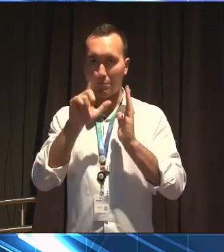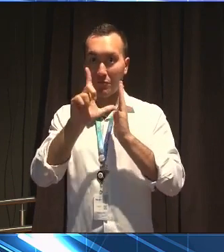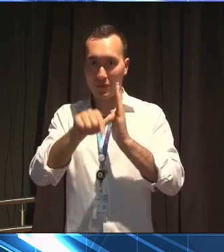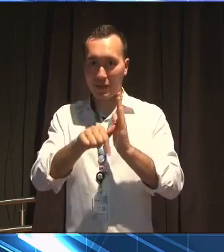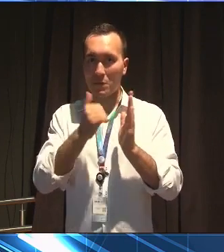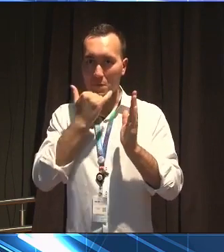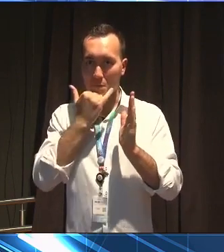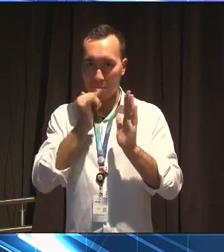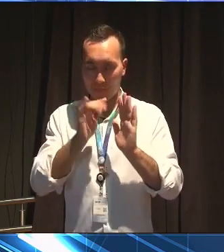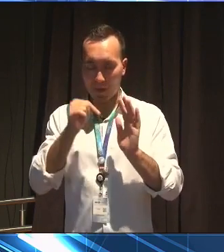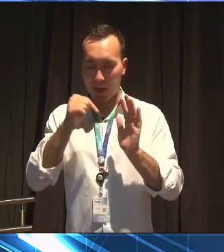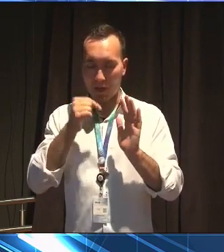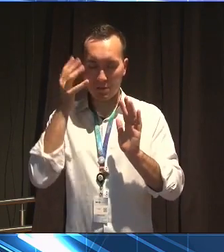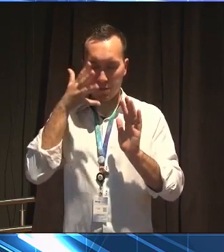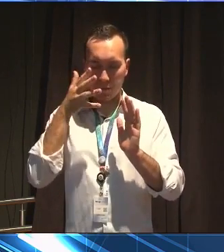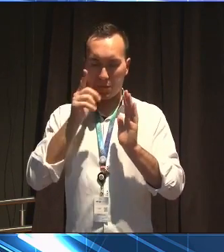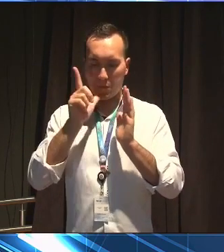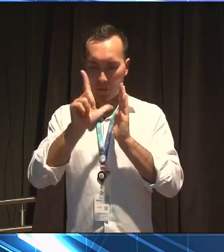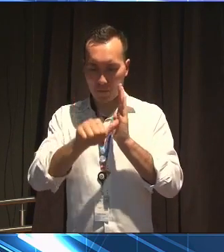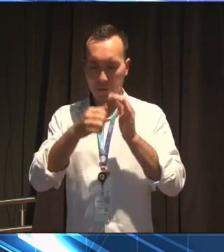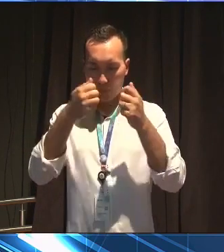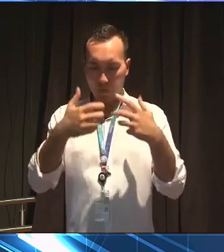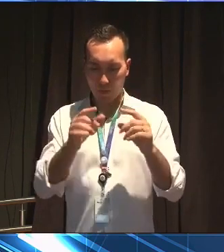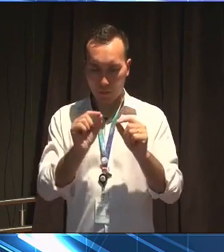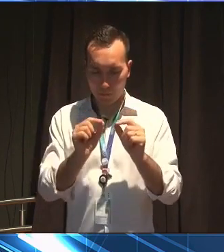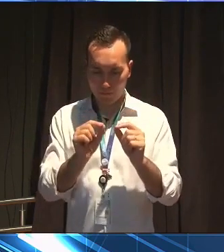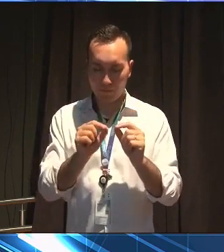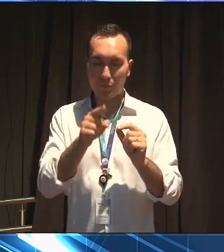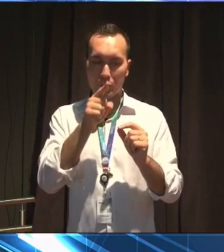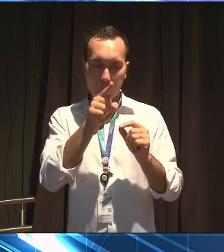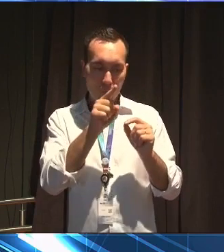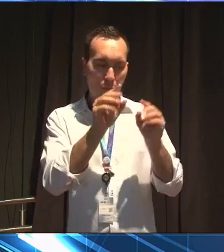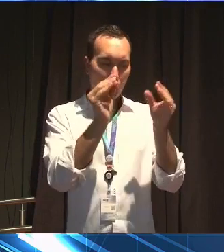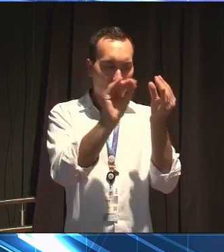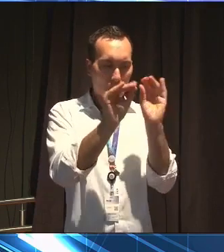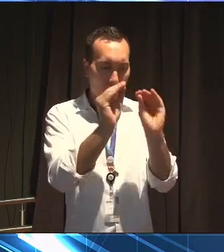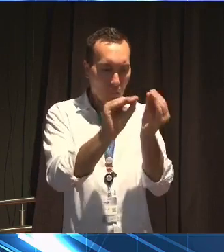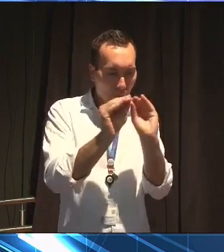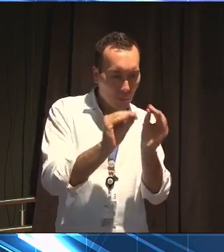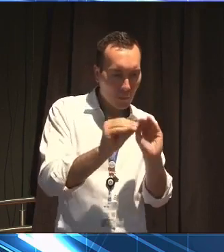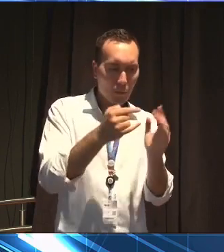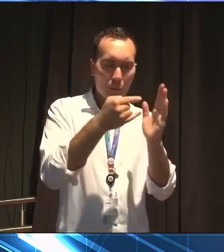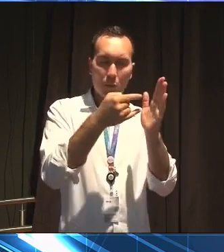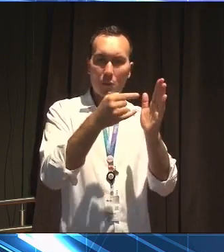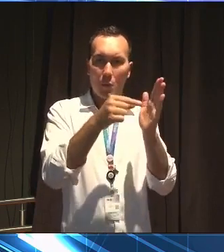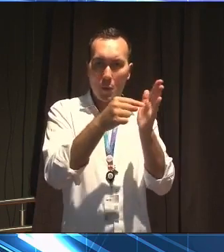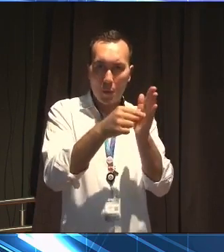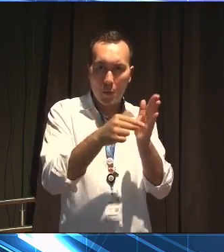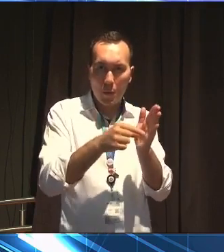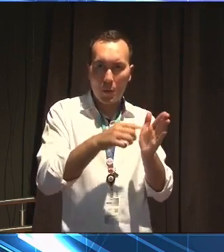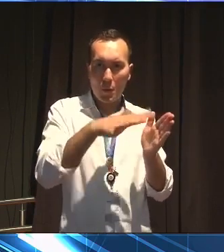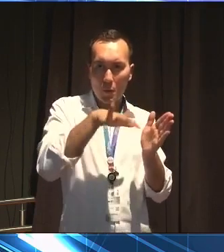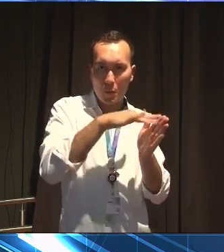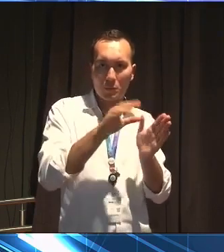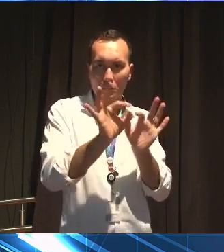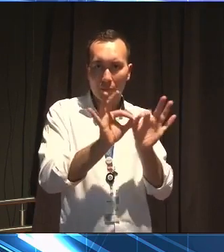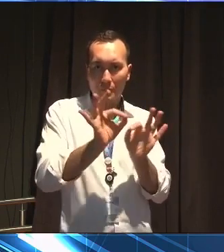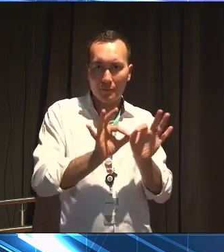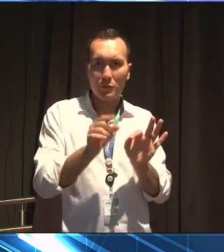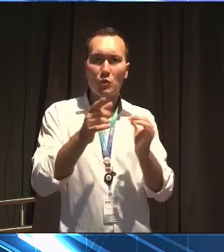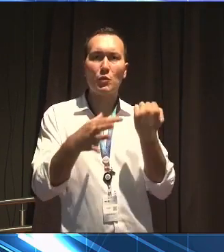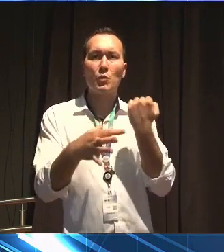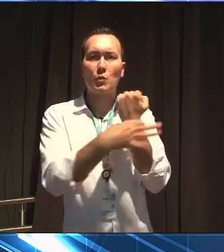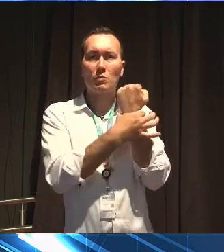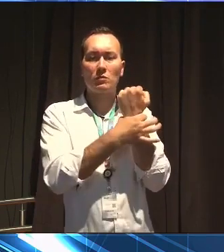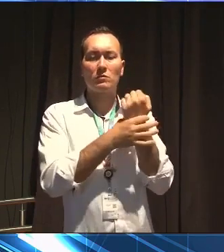pode proteger, como a gente protege a nossa aplicação hoje e saber se a forma que nós escolhemos